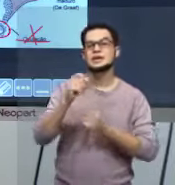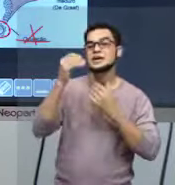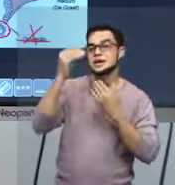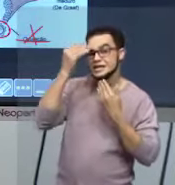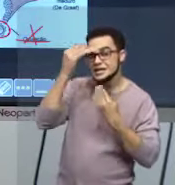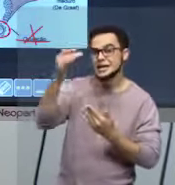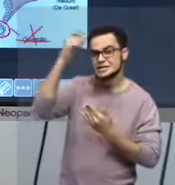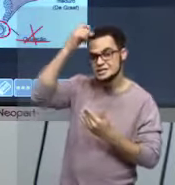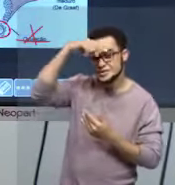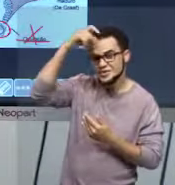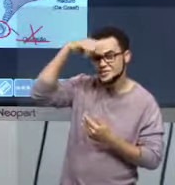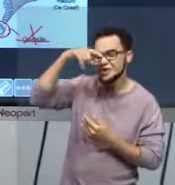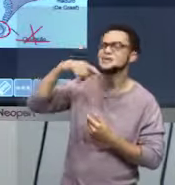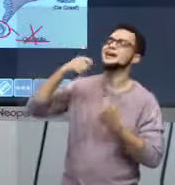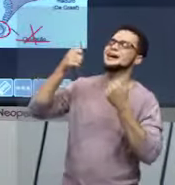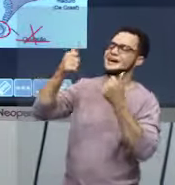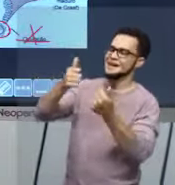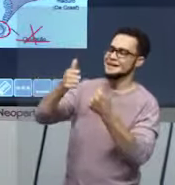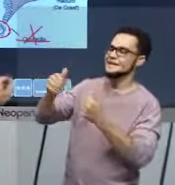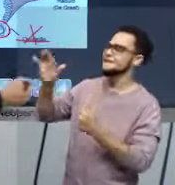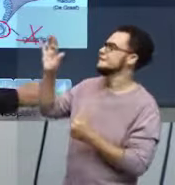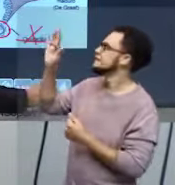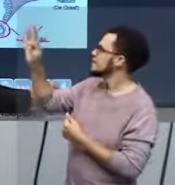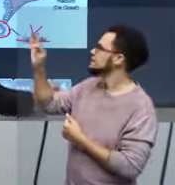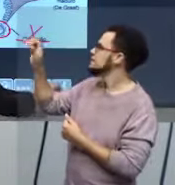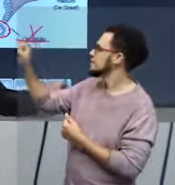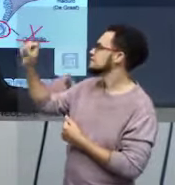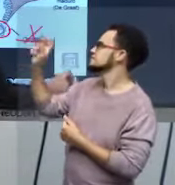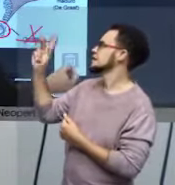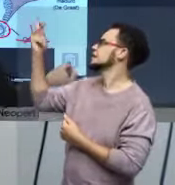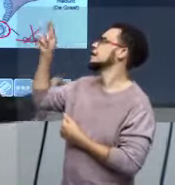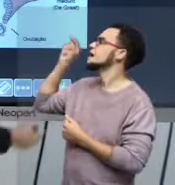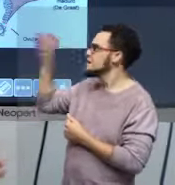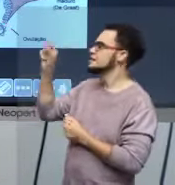folículo estimulante, que está estimulando o folículo.